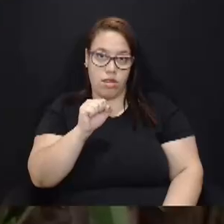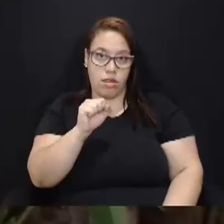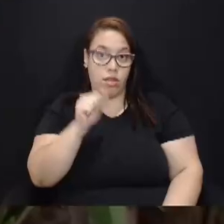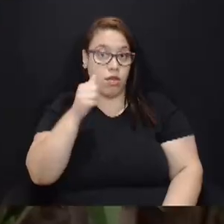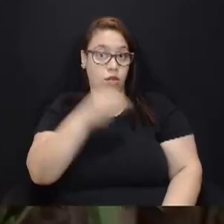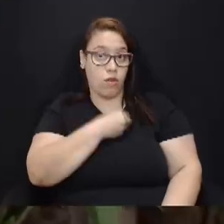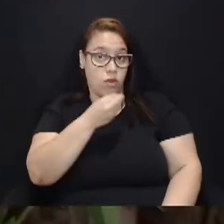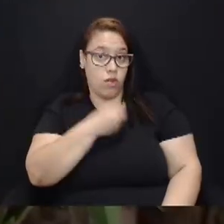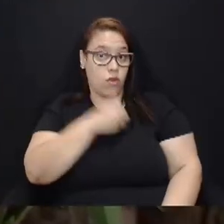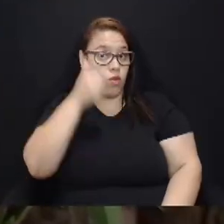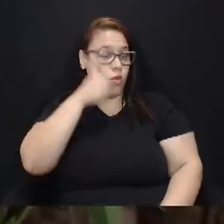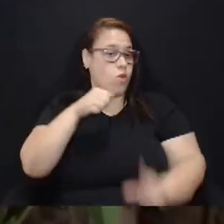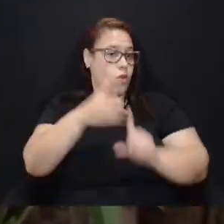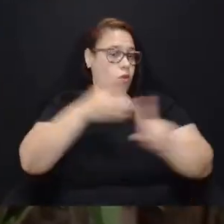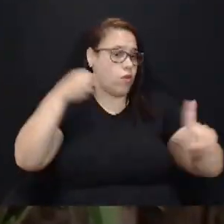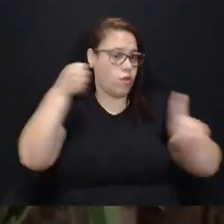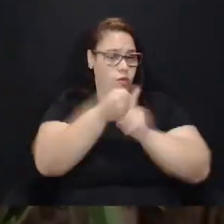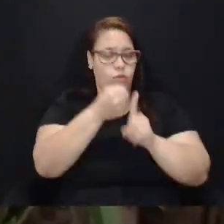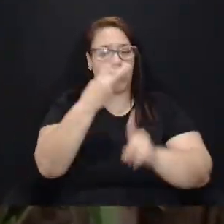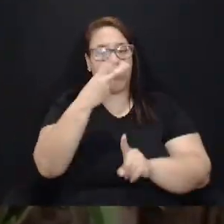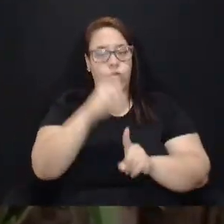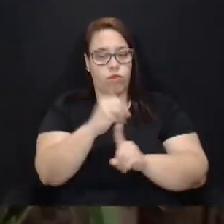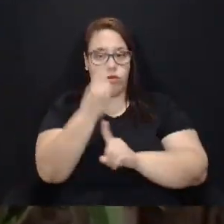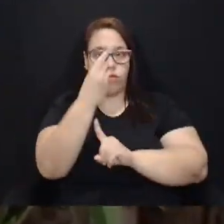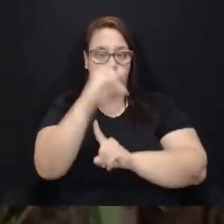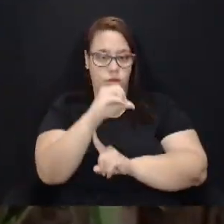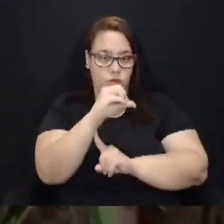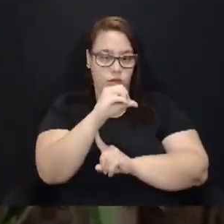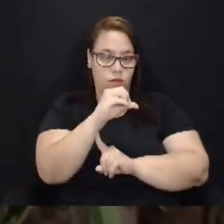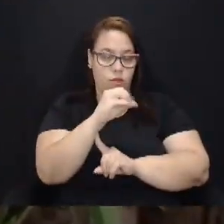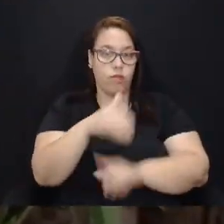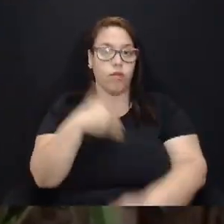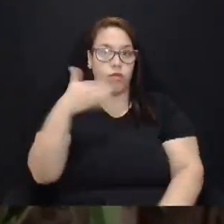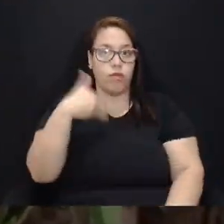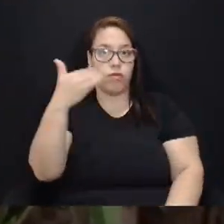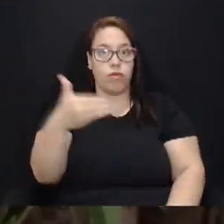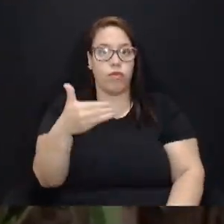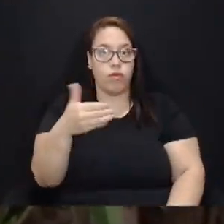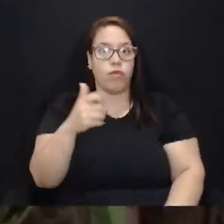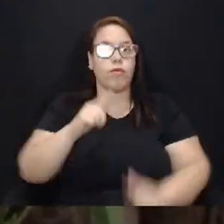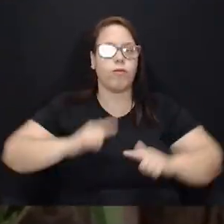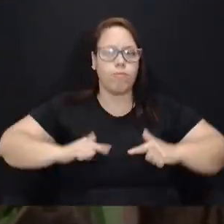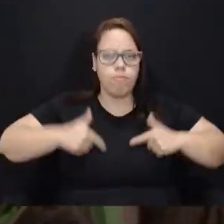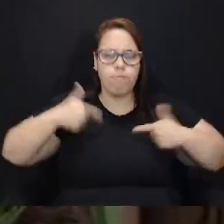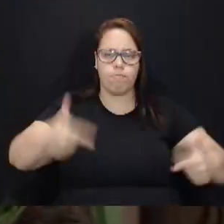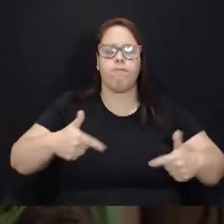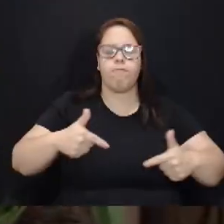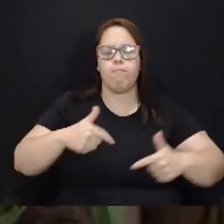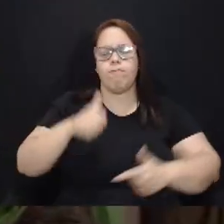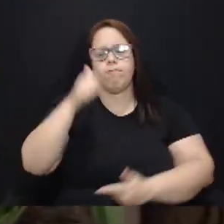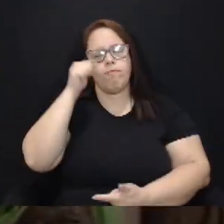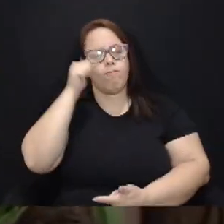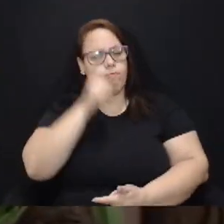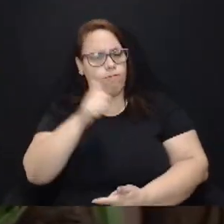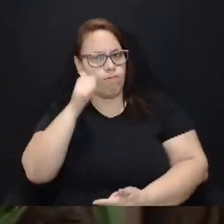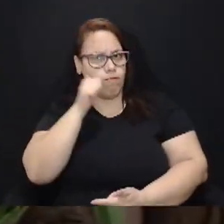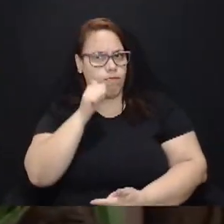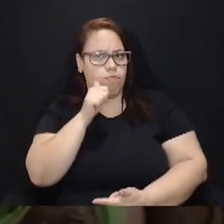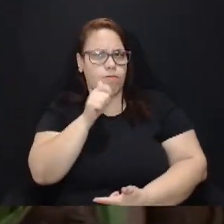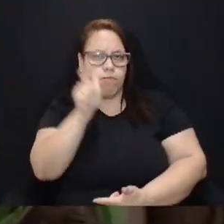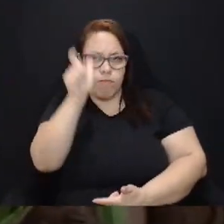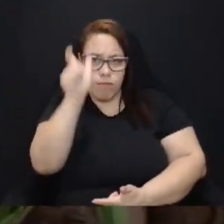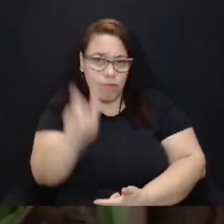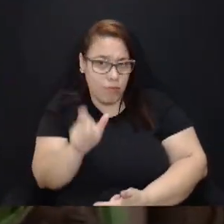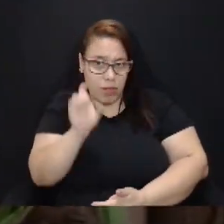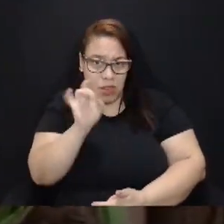feminicídio em 2019. E desde então, ele tem lutado para que outras mulheres não se tornem apenas